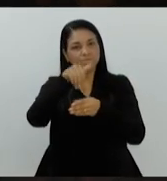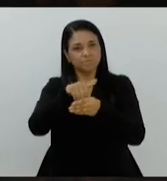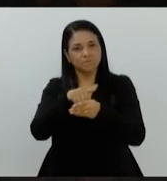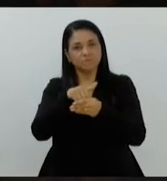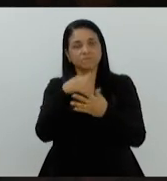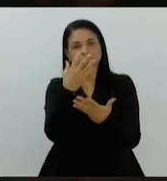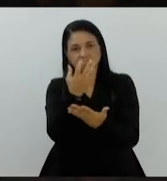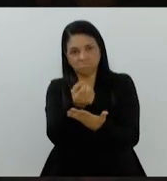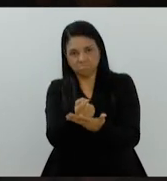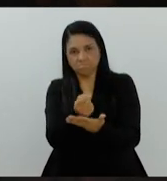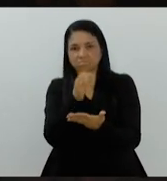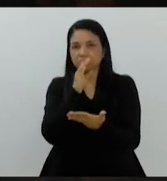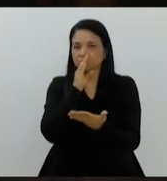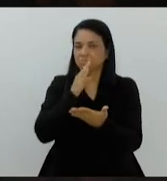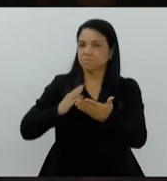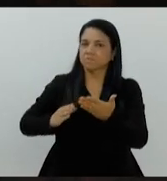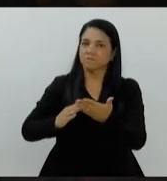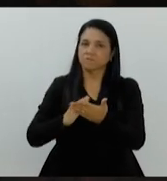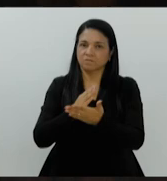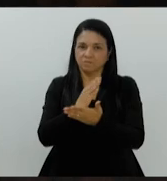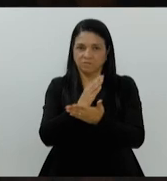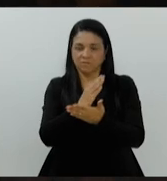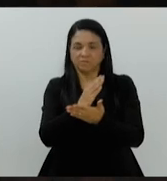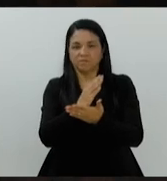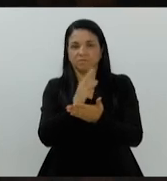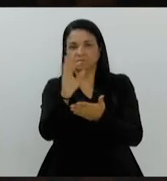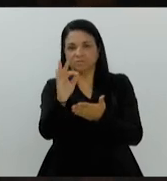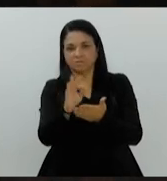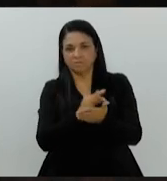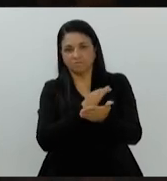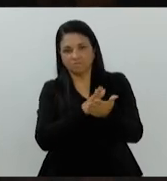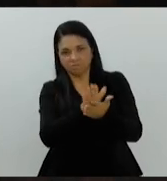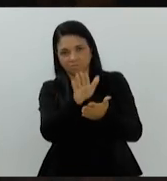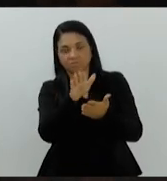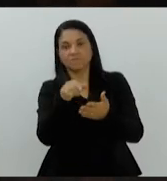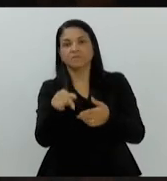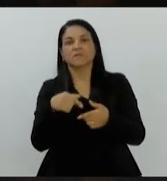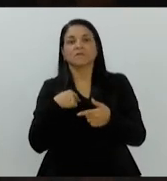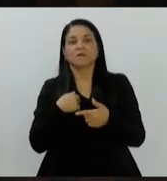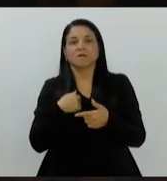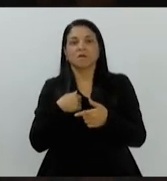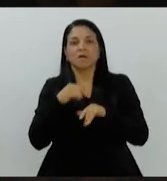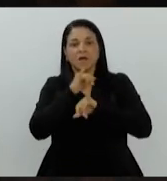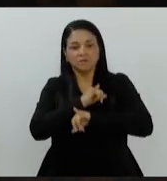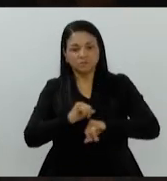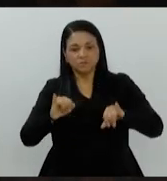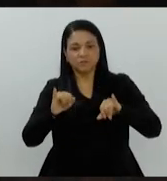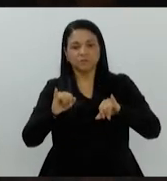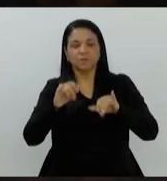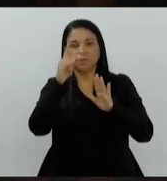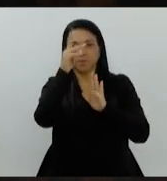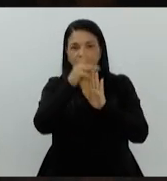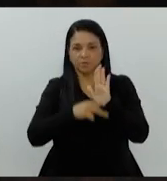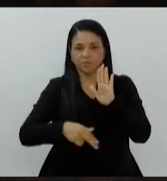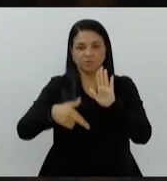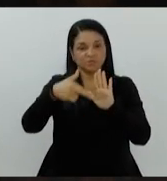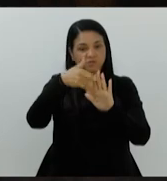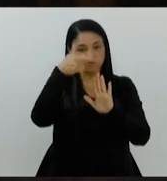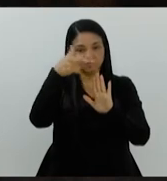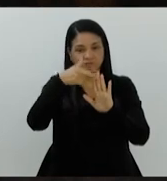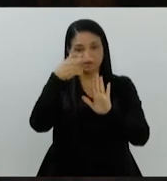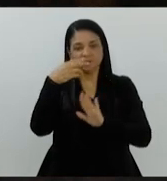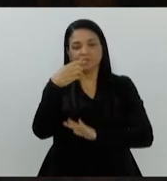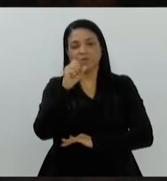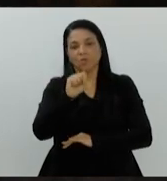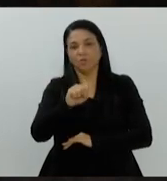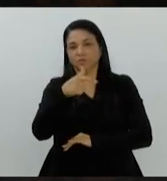votação, senhores que aprovam, permaneçam como estão. Aprovado, vai à promulgação. Anuncio projeto de